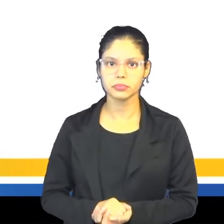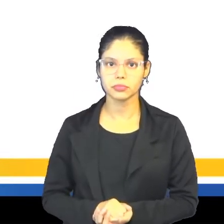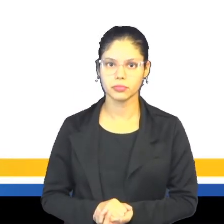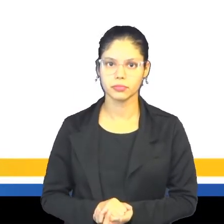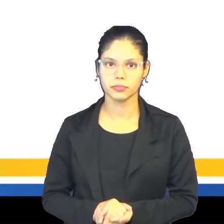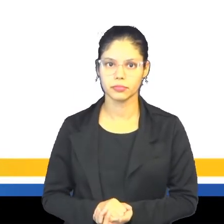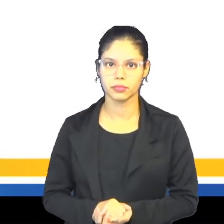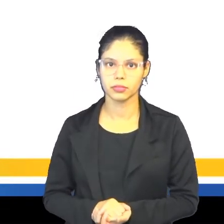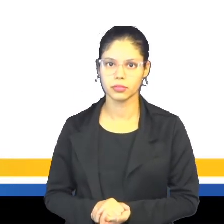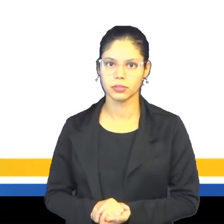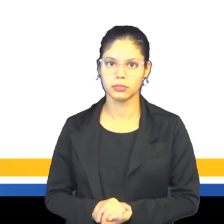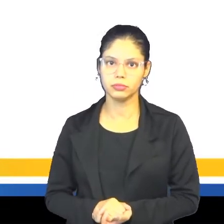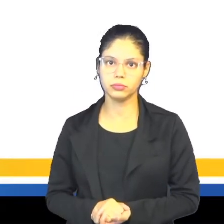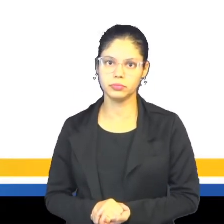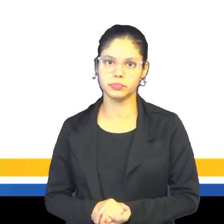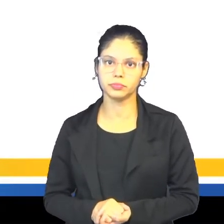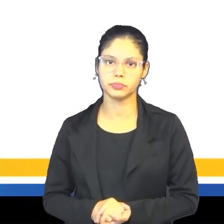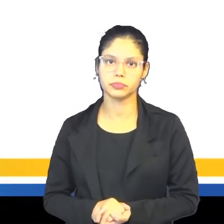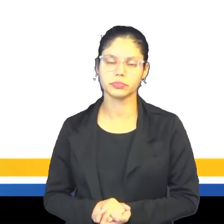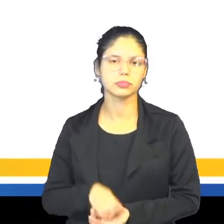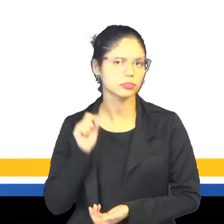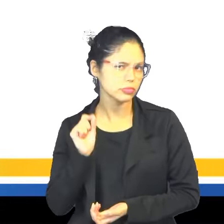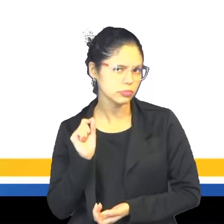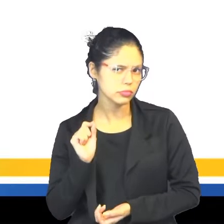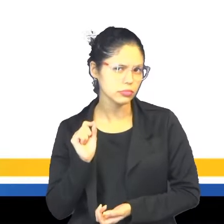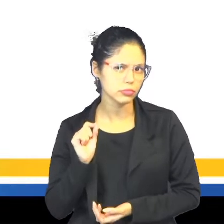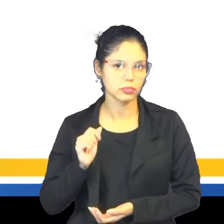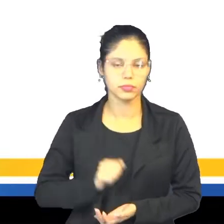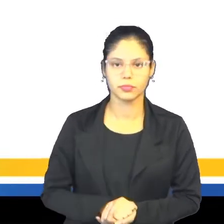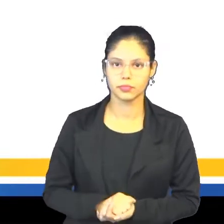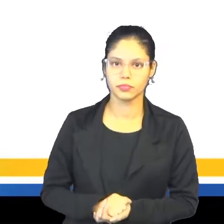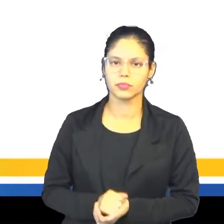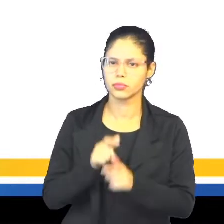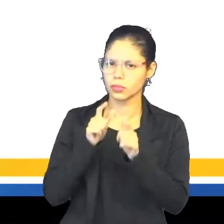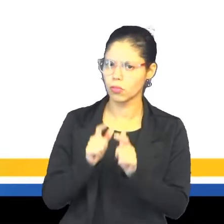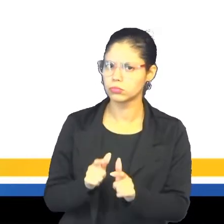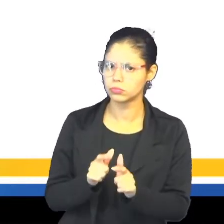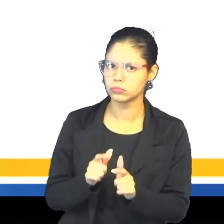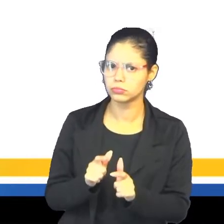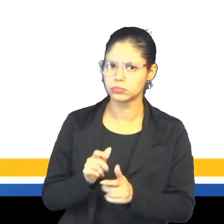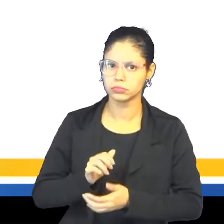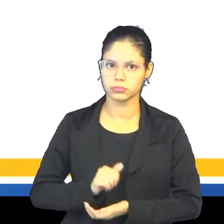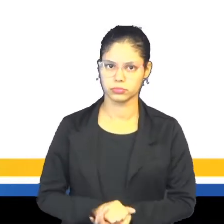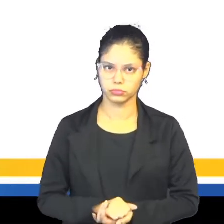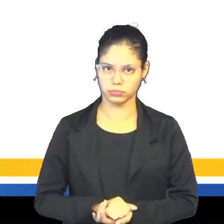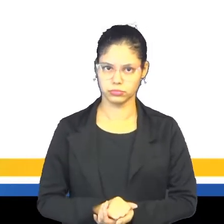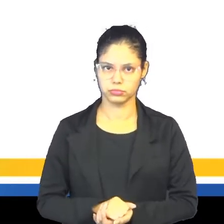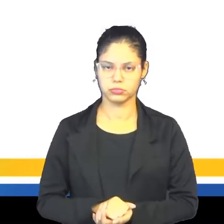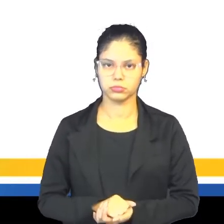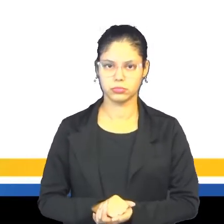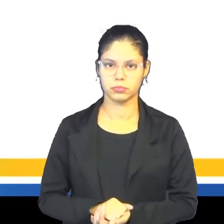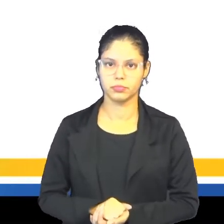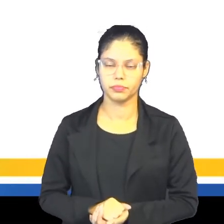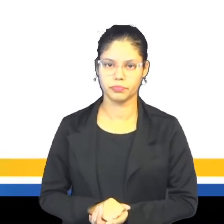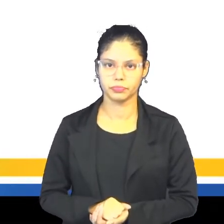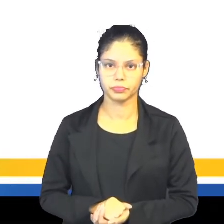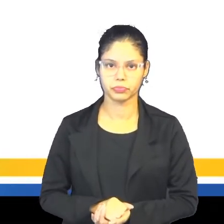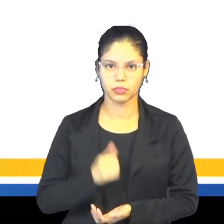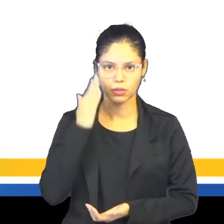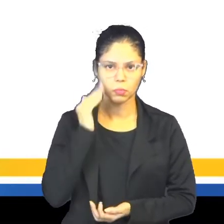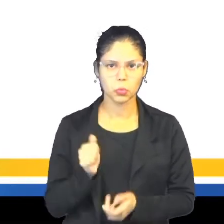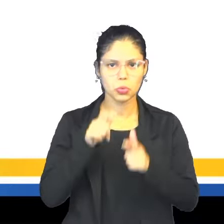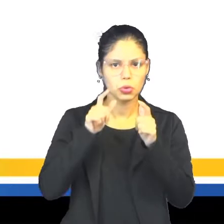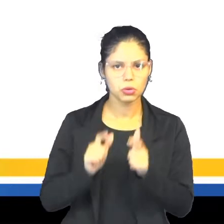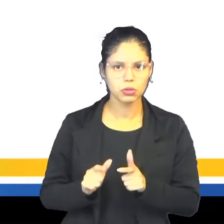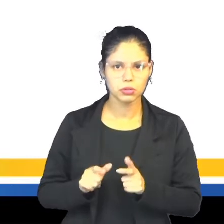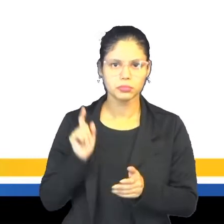Esse que é bastante utilizado, ele serve para perguntar sobre várias coisas. Donde? Donde é de lugar, né? Então, quando eu quero saber o lugar,